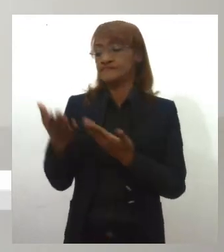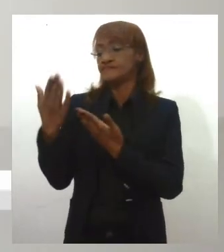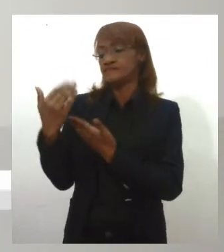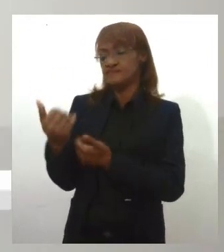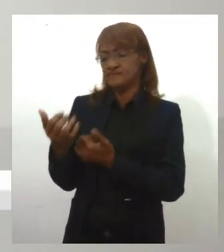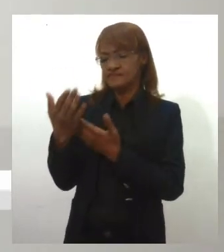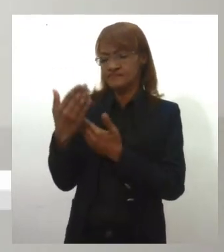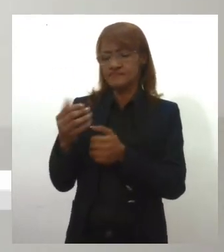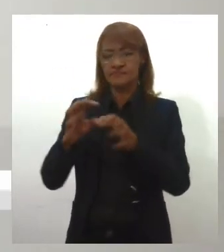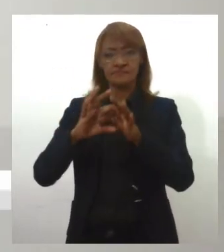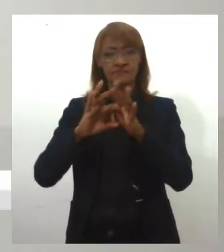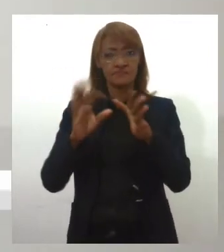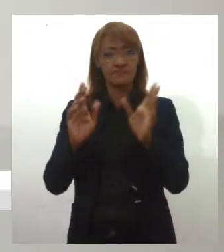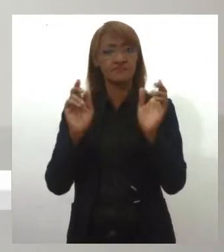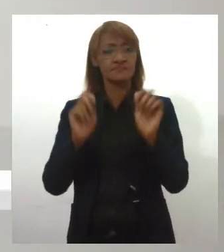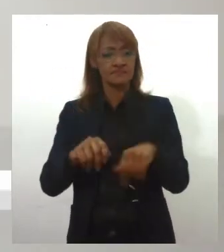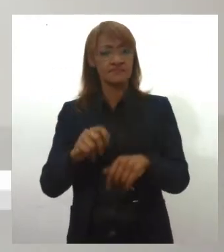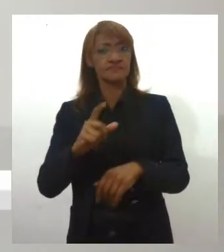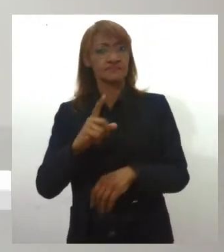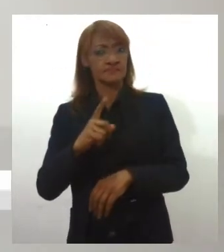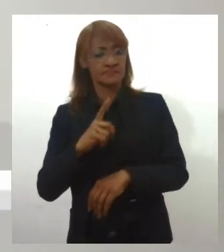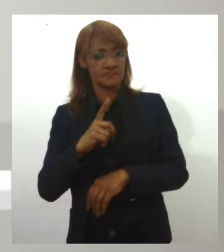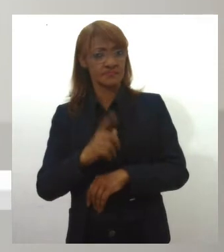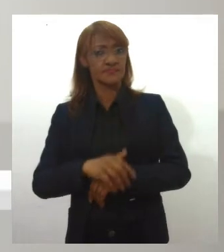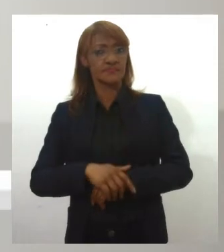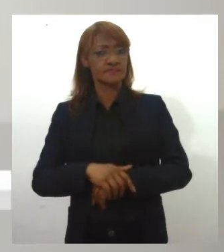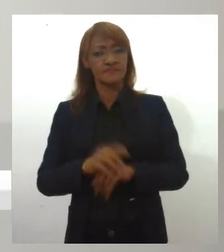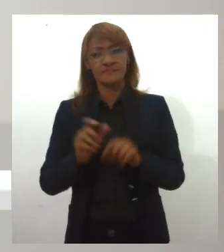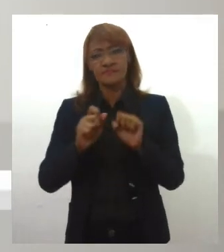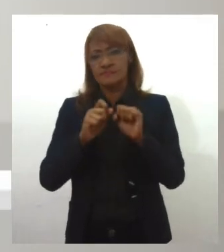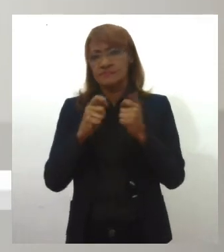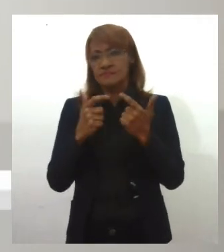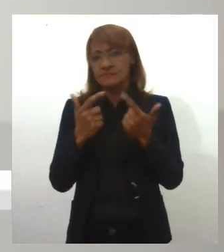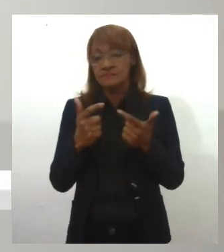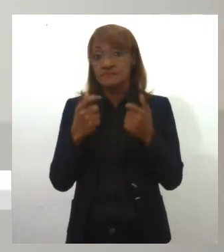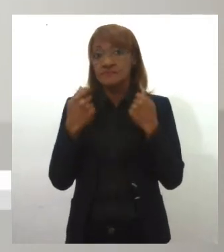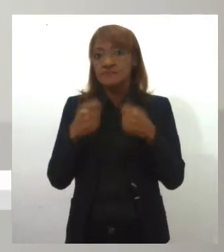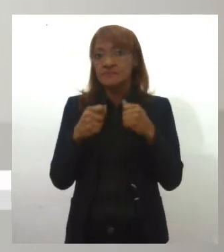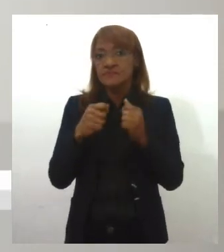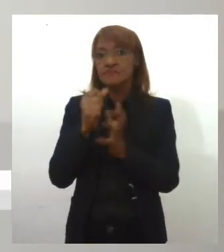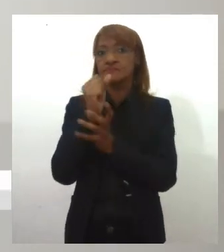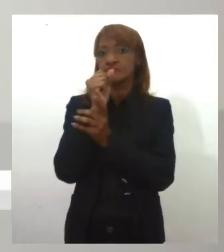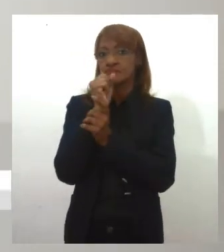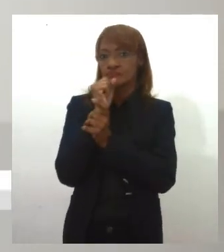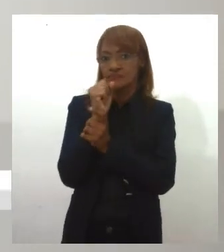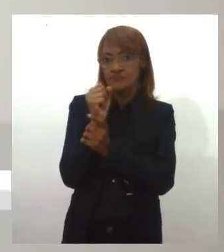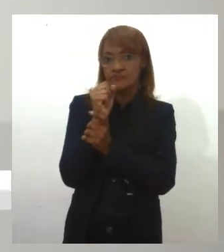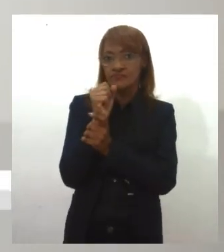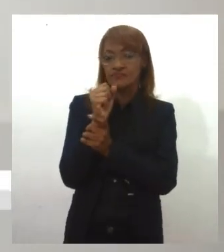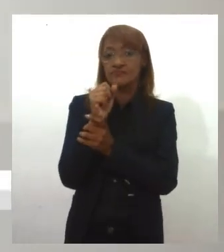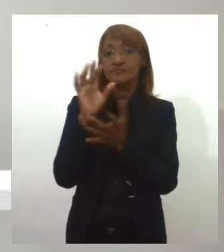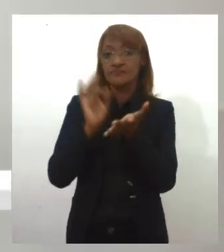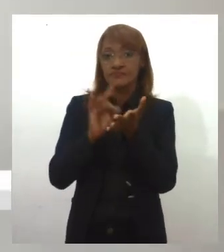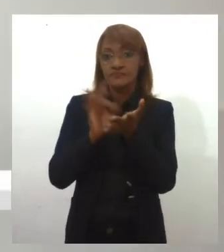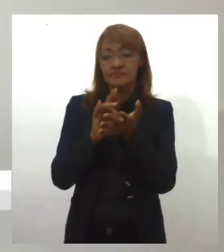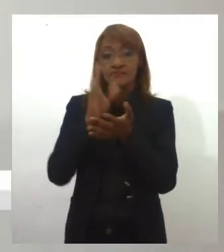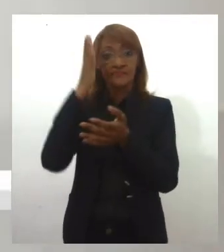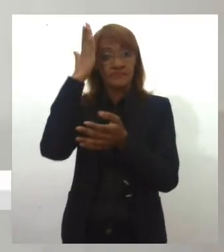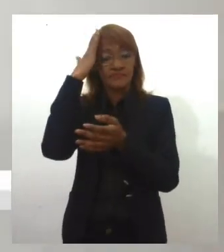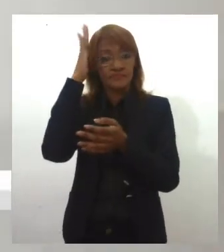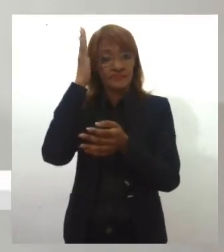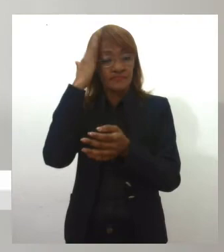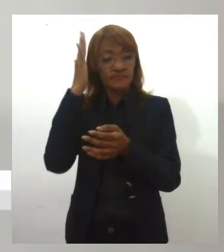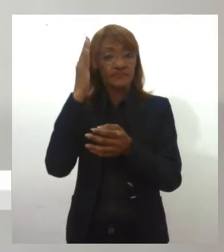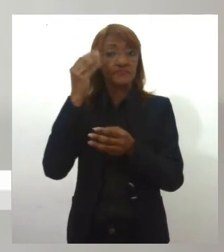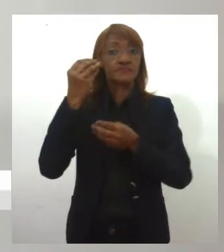essa liberdade. É claro que ele tem que estar muito bem embasado, ele tem que saber, de fato, quais são as fontes de pesquisa